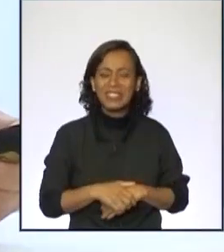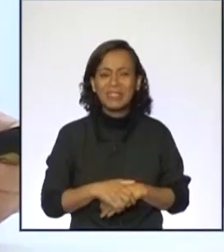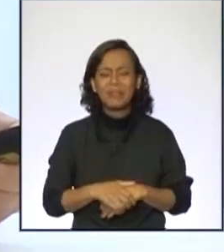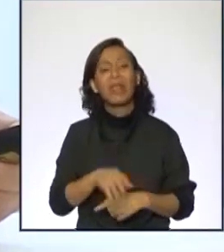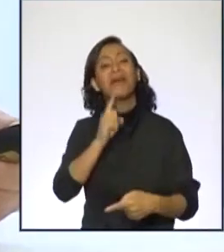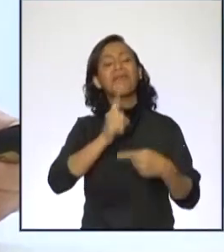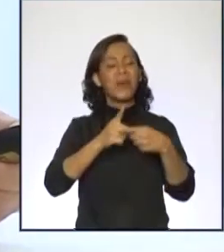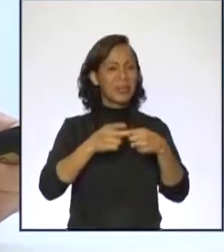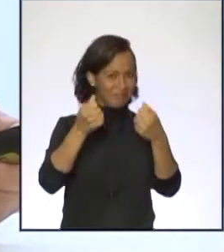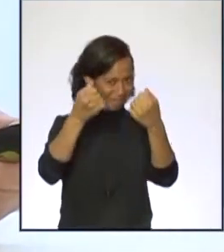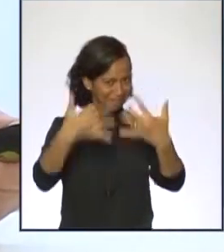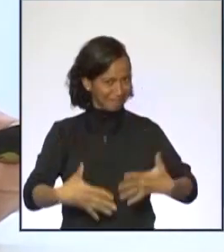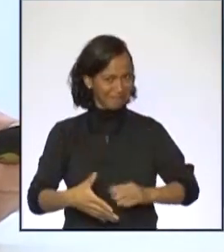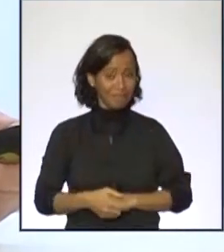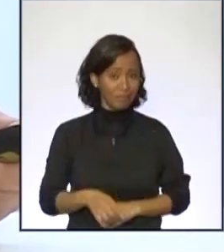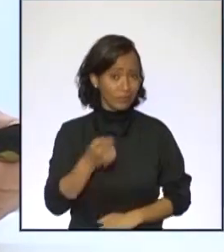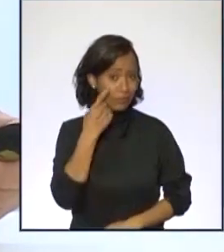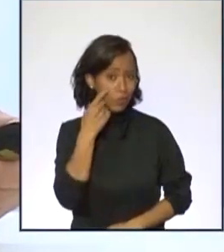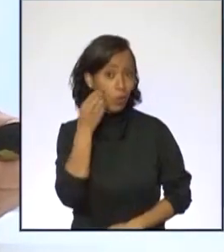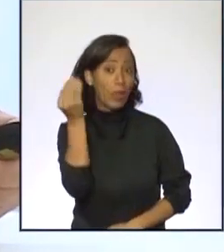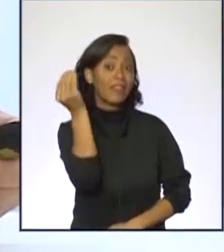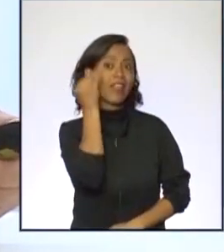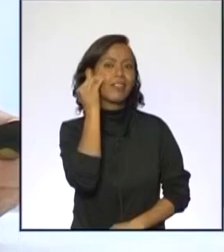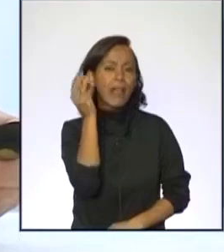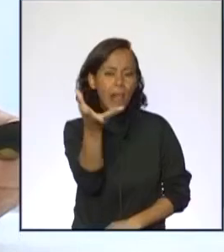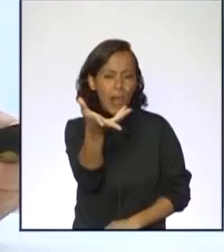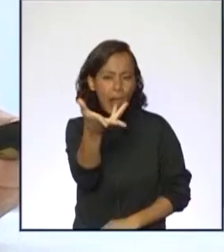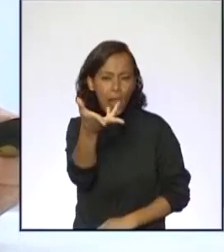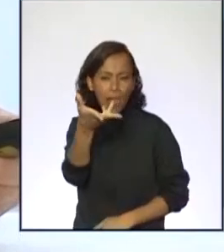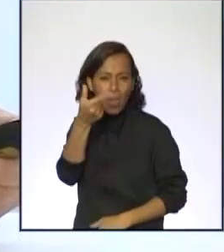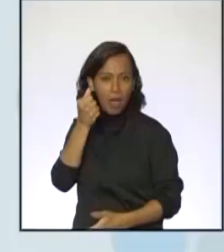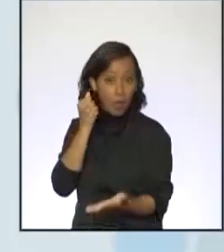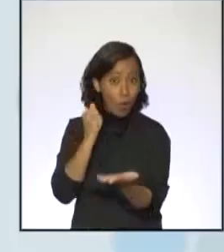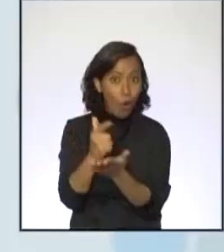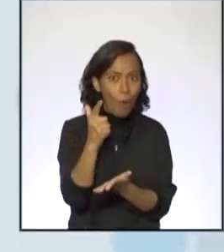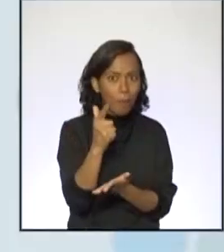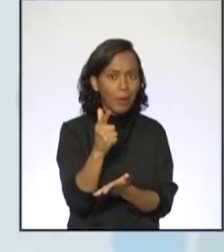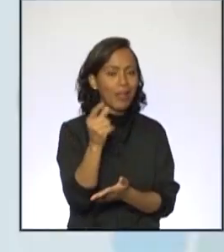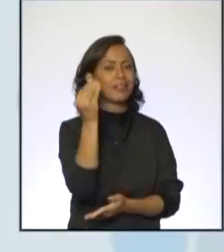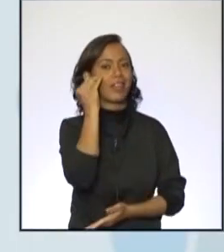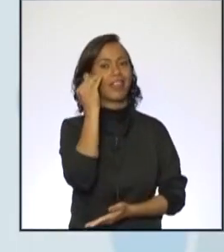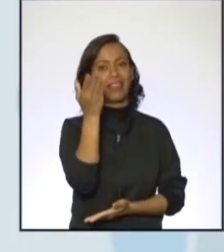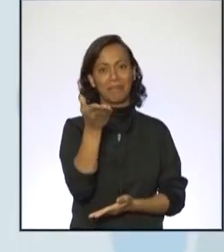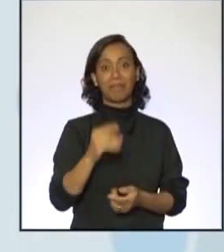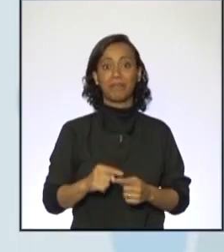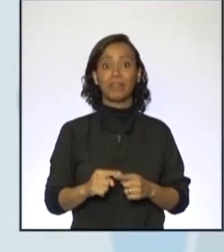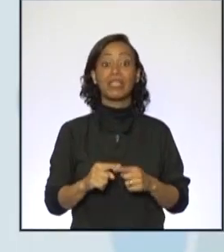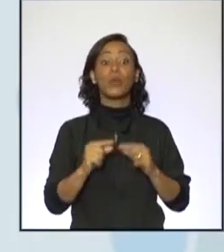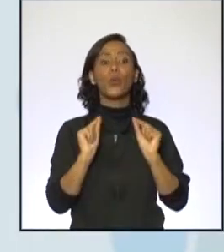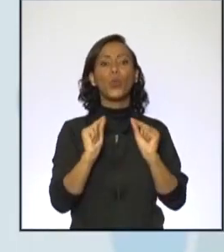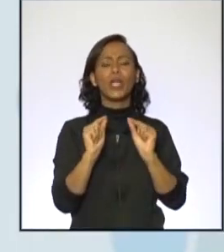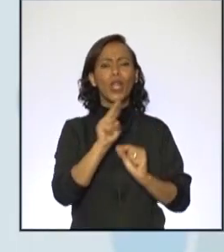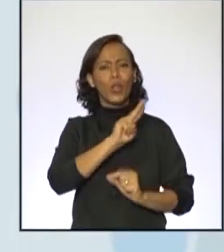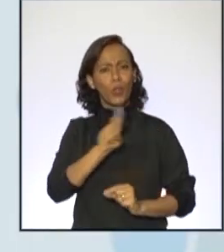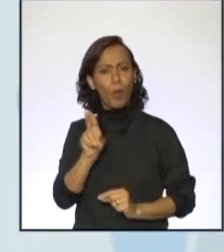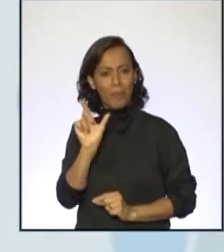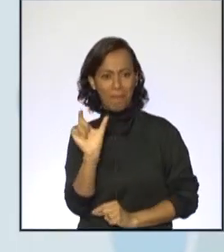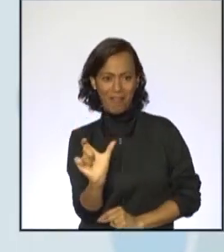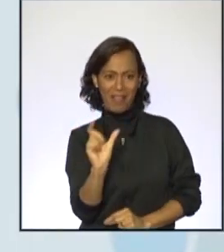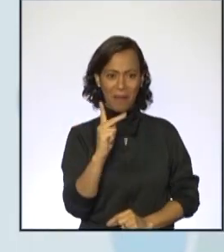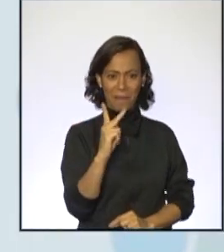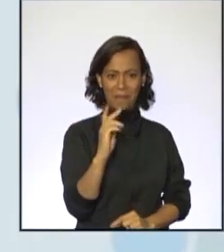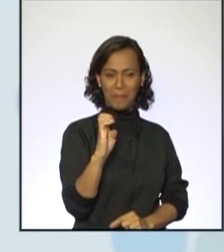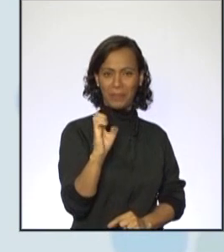uma tentativa de persuasão, de convencimento, tá? Então, persuadir é a alma do negócio.